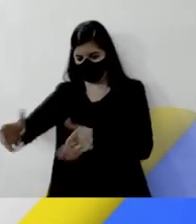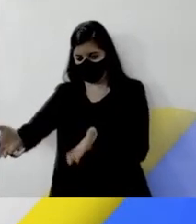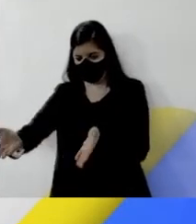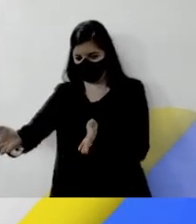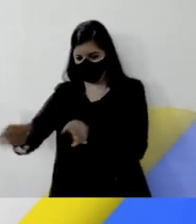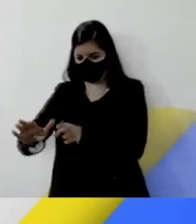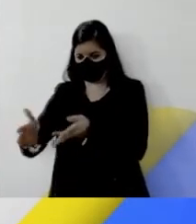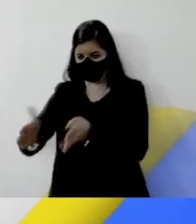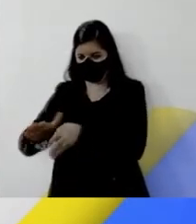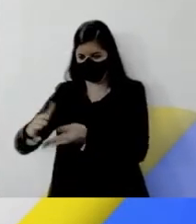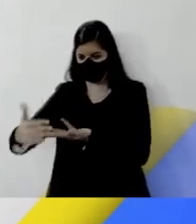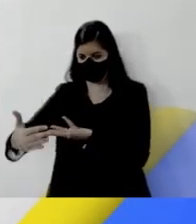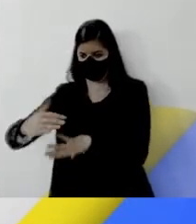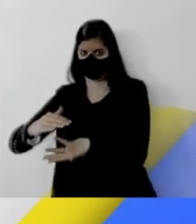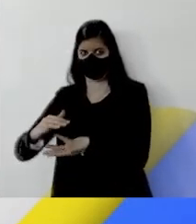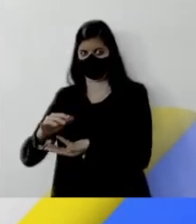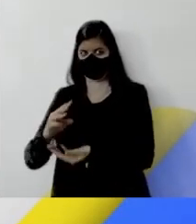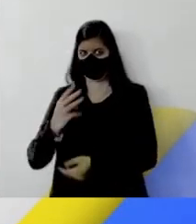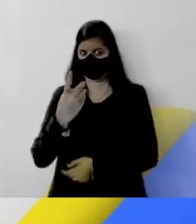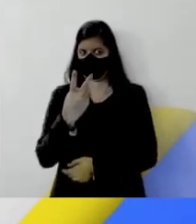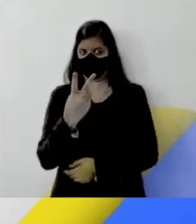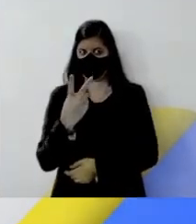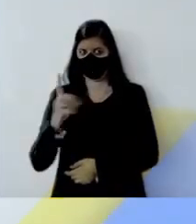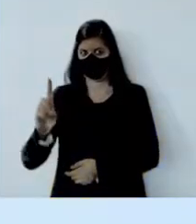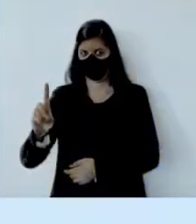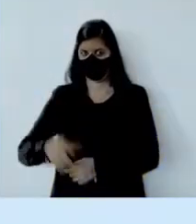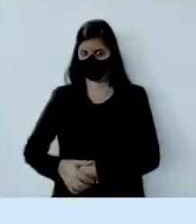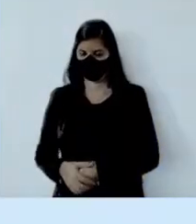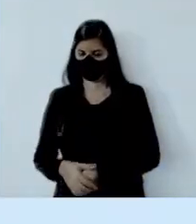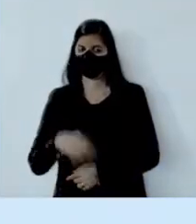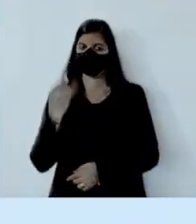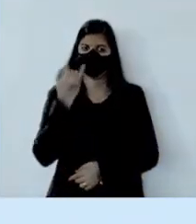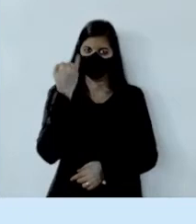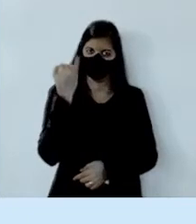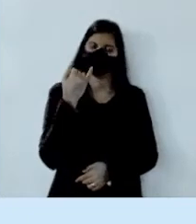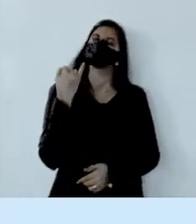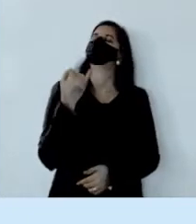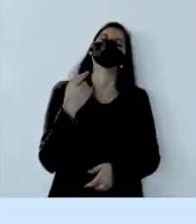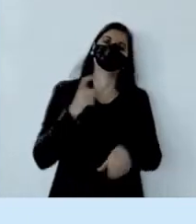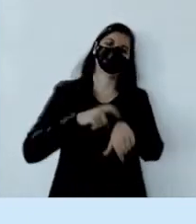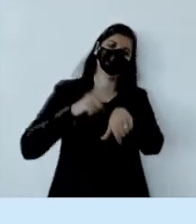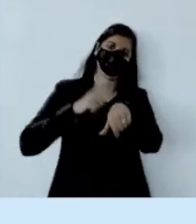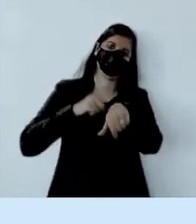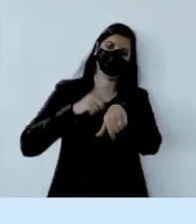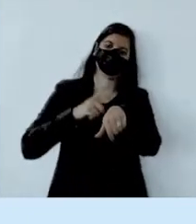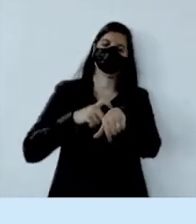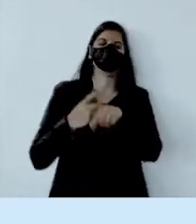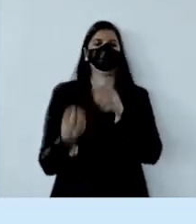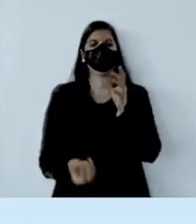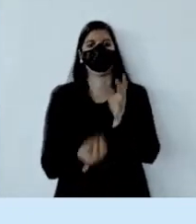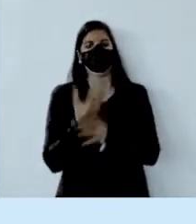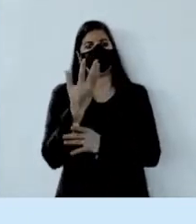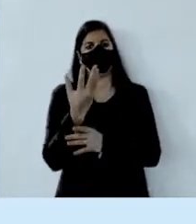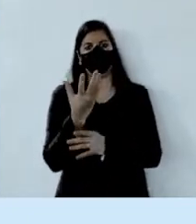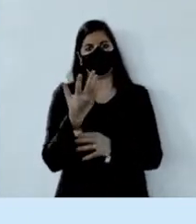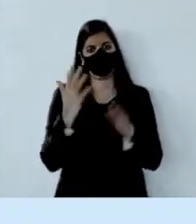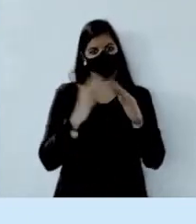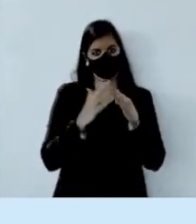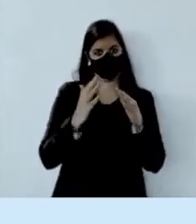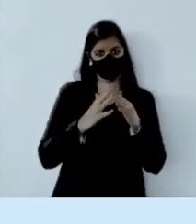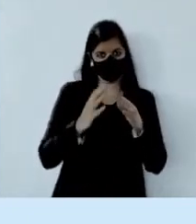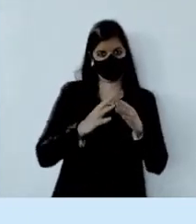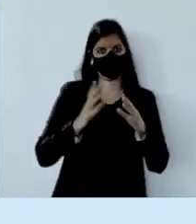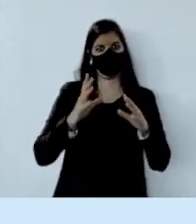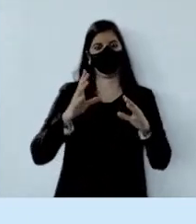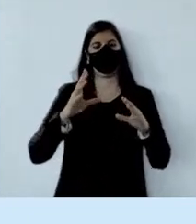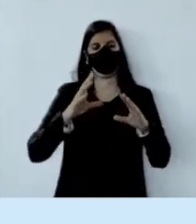apenas 2 dimensões. Então, isso é que é importante para na hora que a gente for fazer o mobiliário, né, ter essa